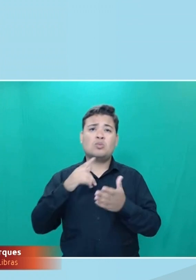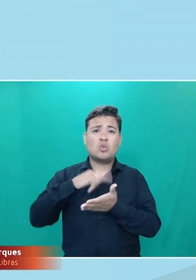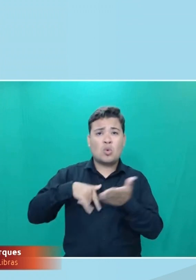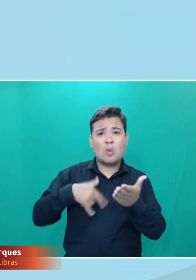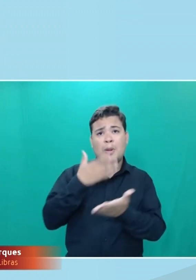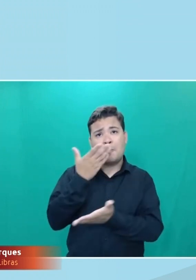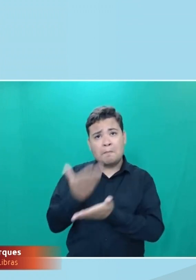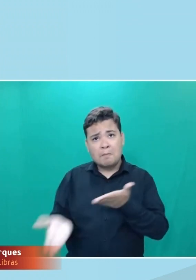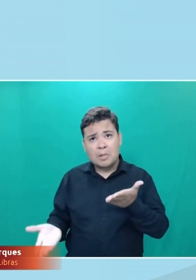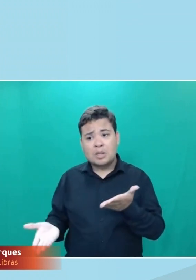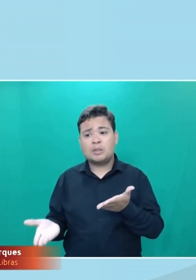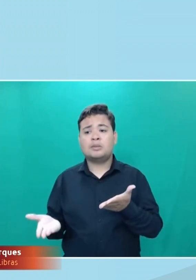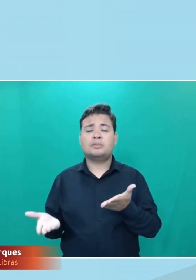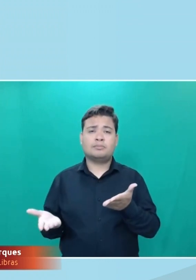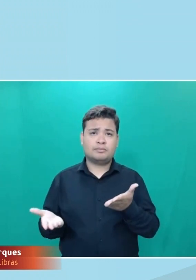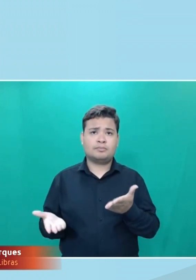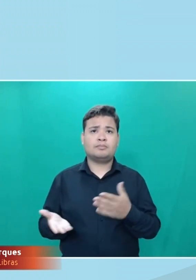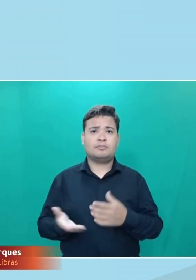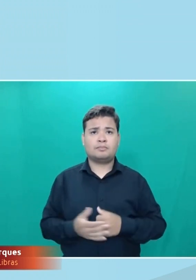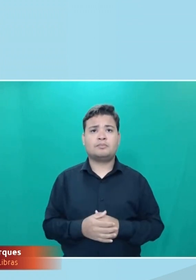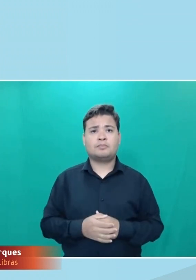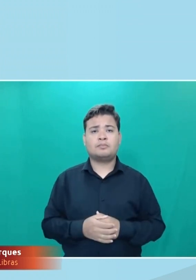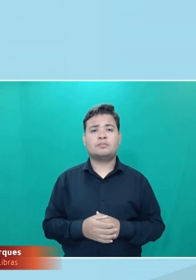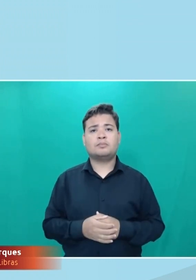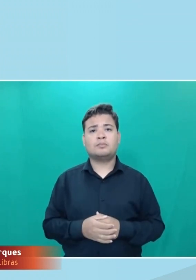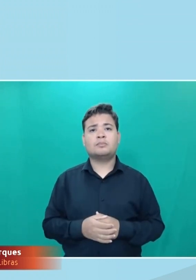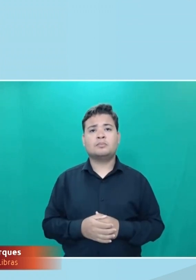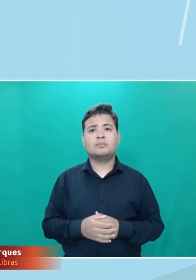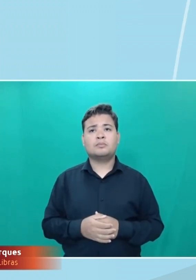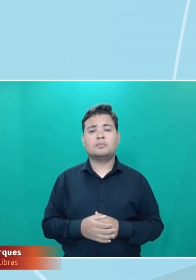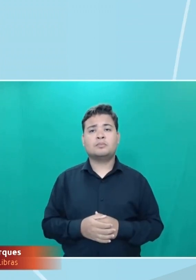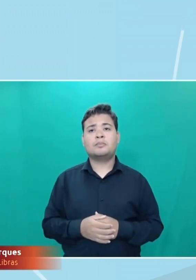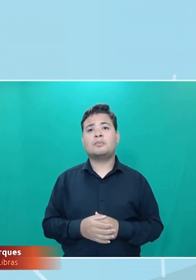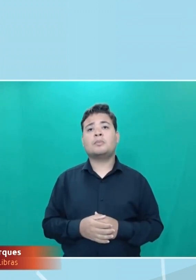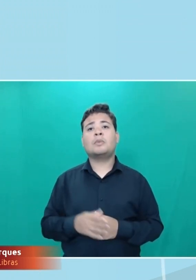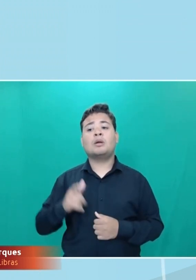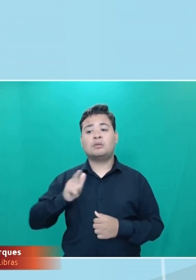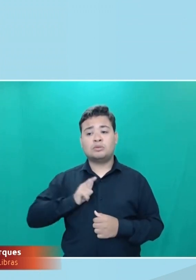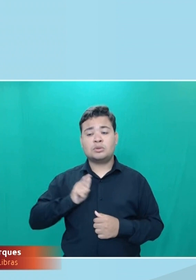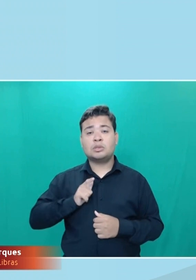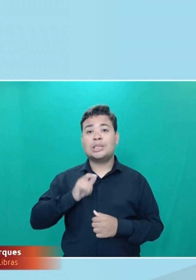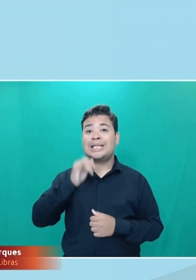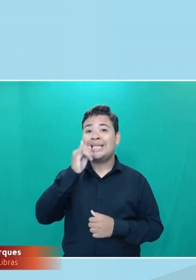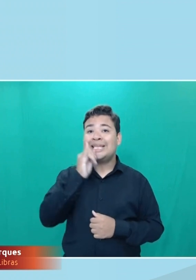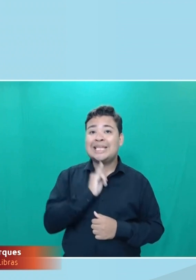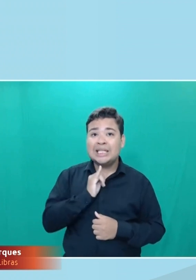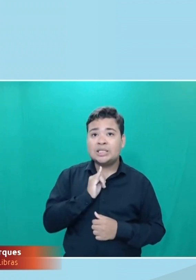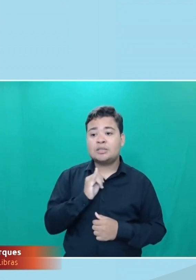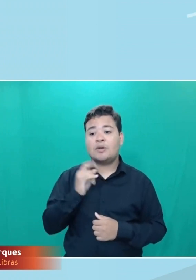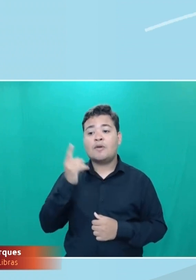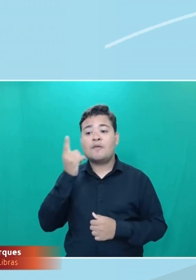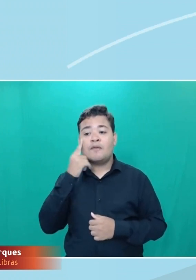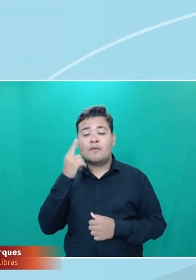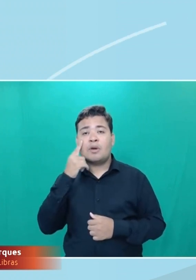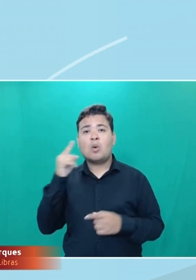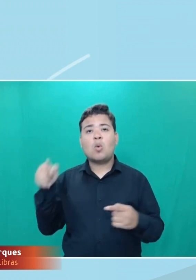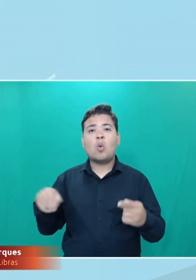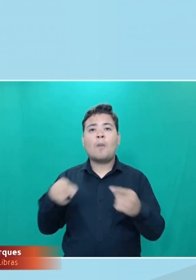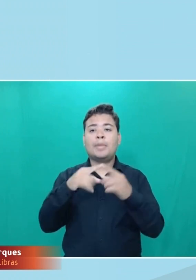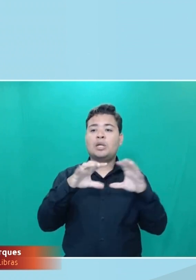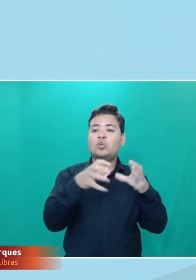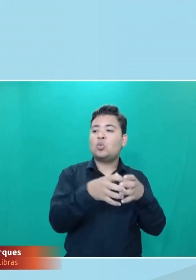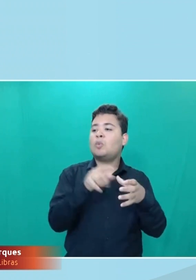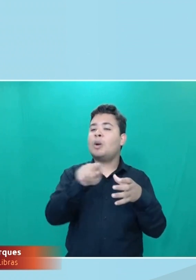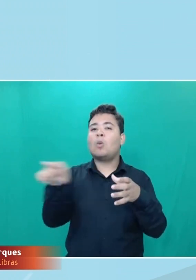documentos, que comprovam até quando ela estudou, será realizado um teste para saber qual é a sala adequada.